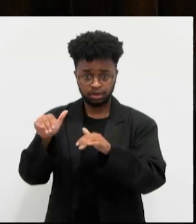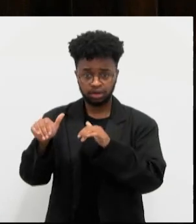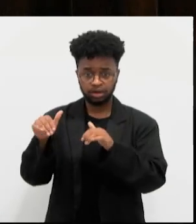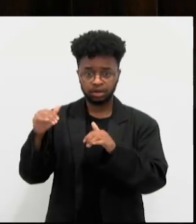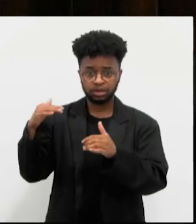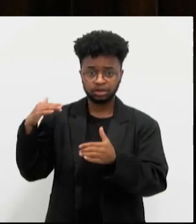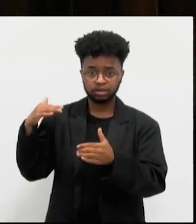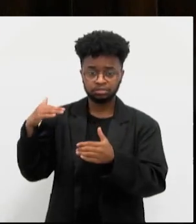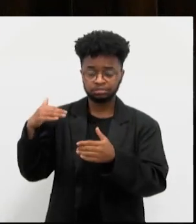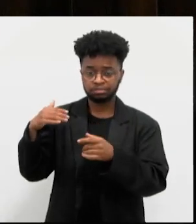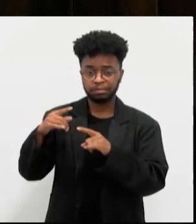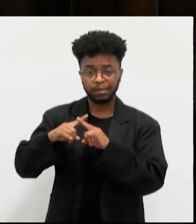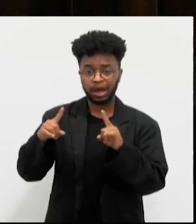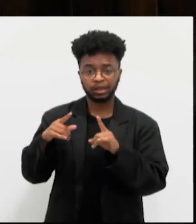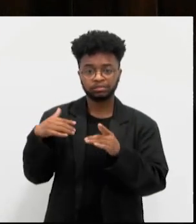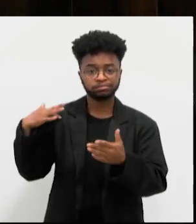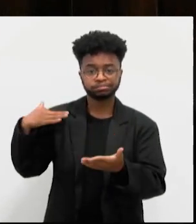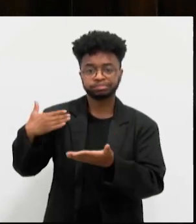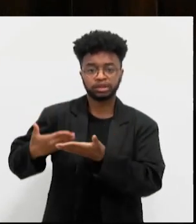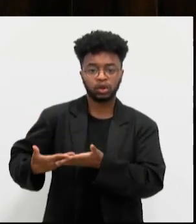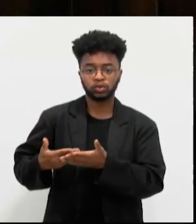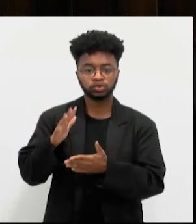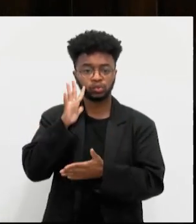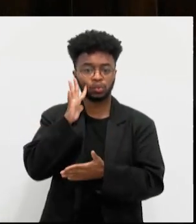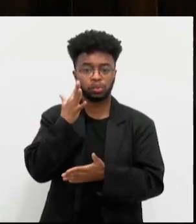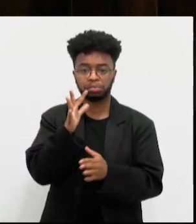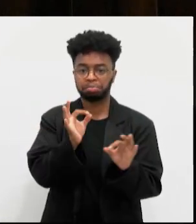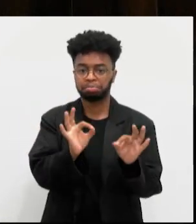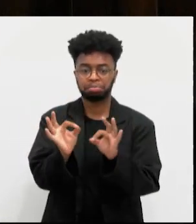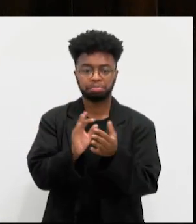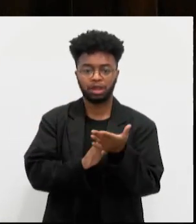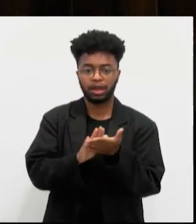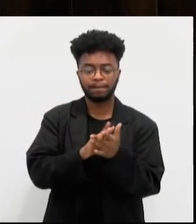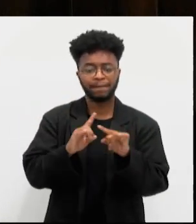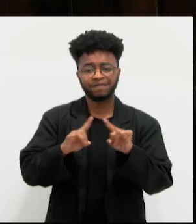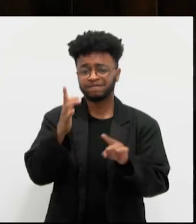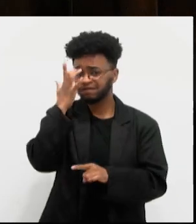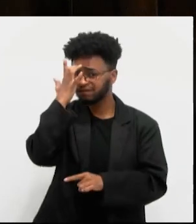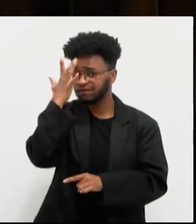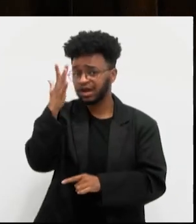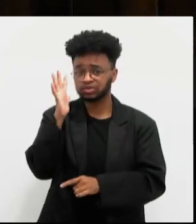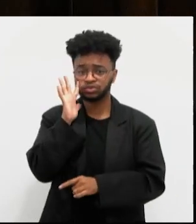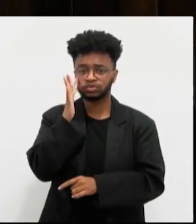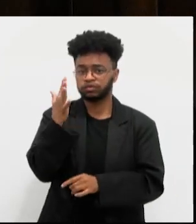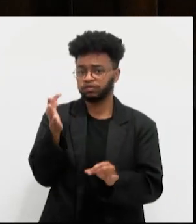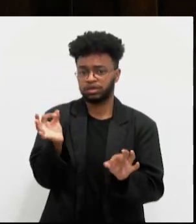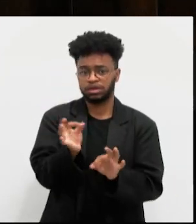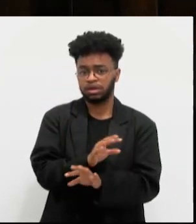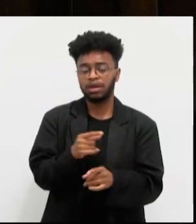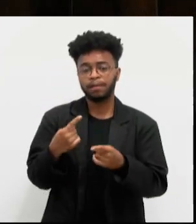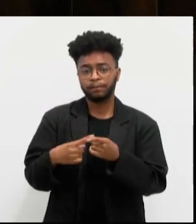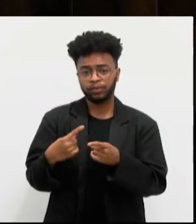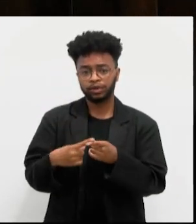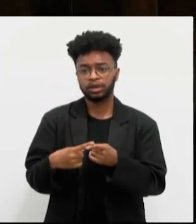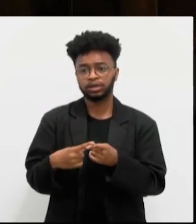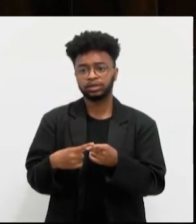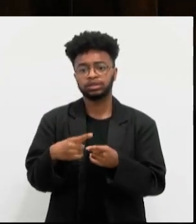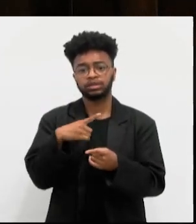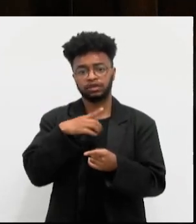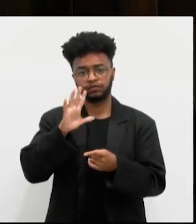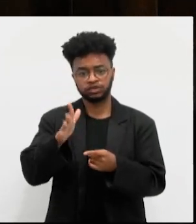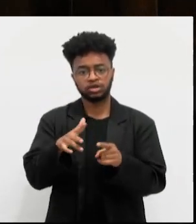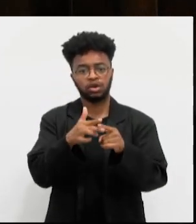e não há uma solução, quando a solução seria facílima, porque já teve termo de